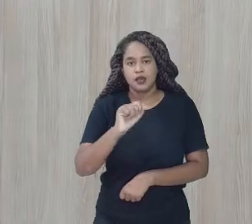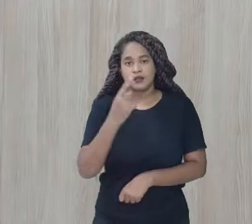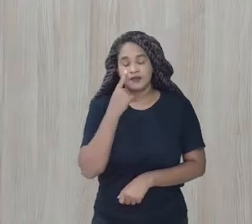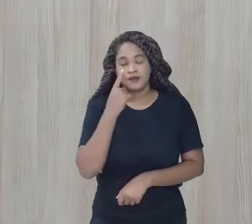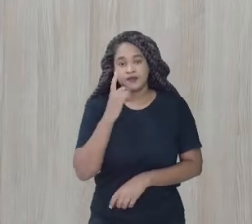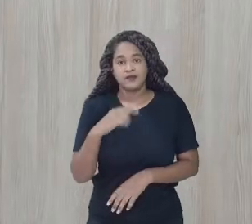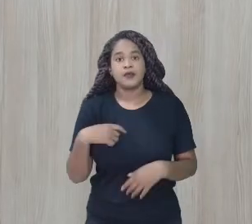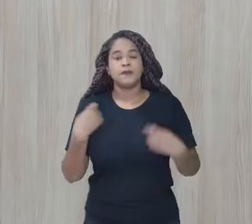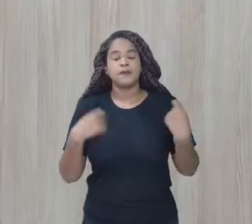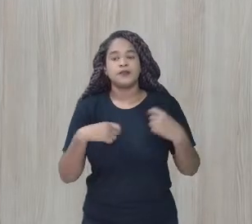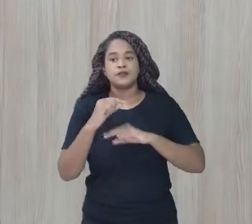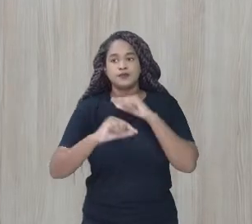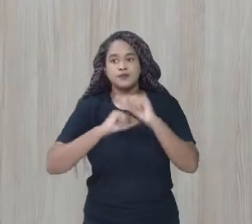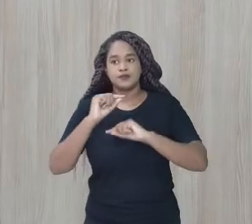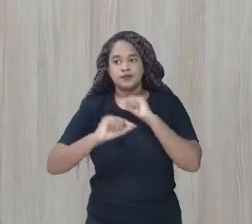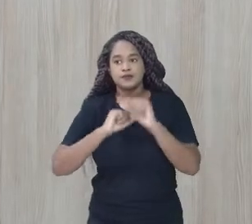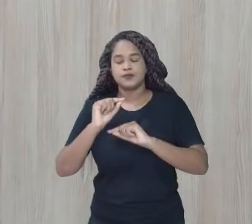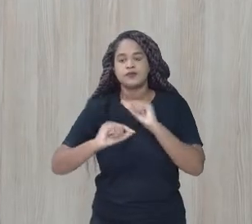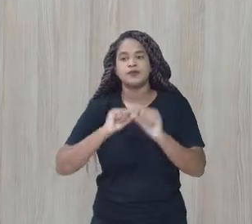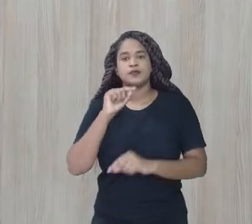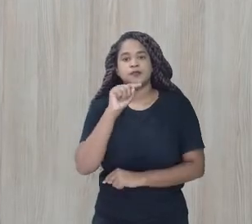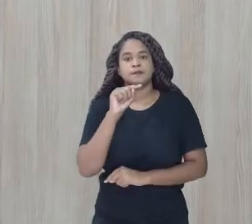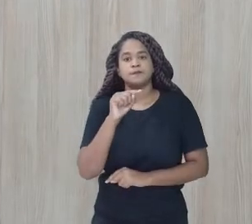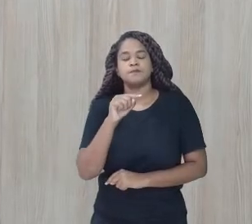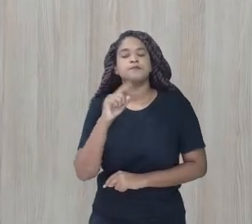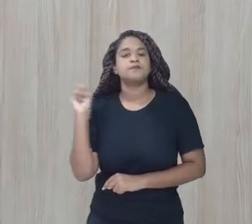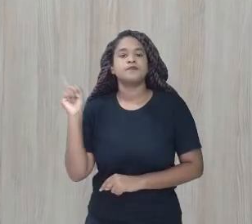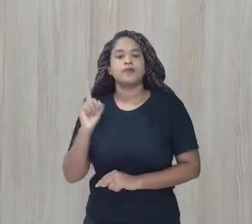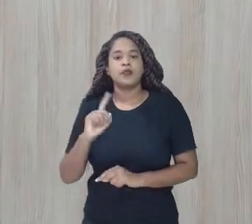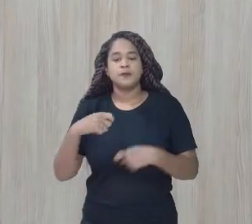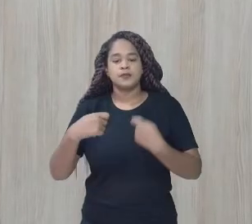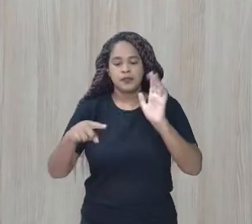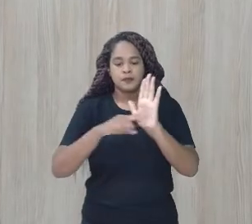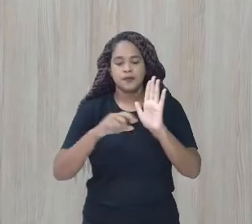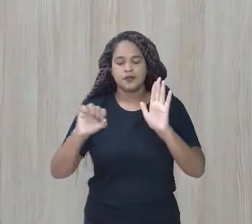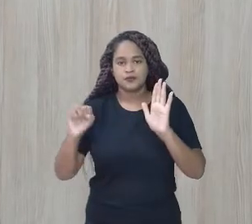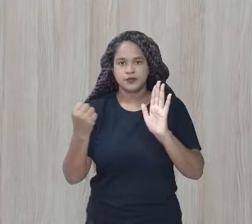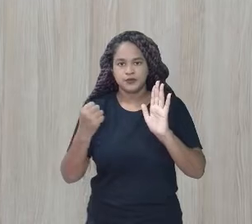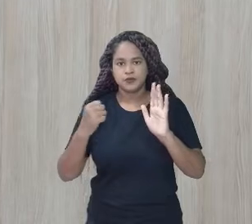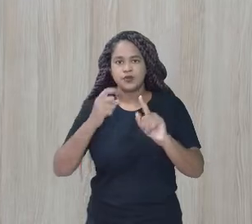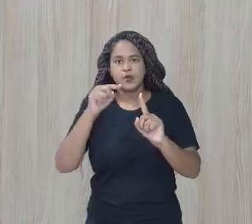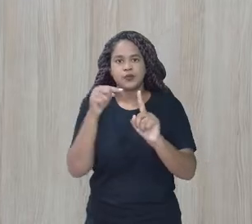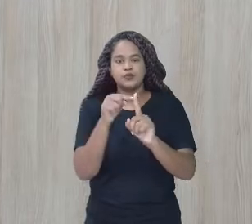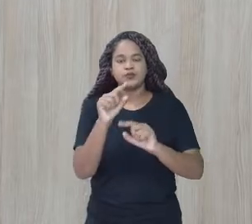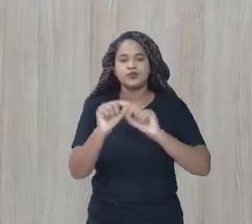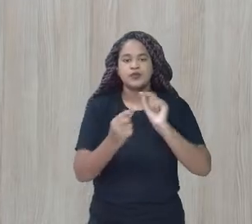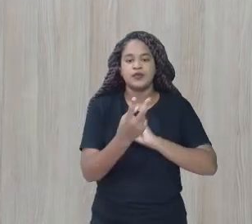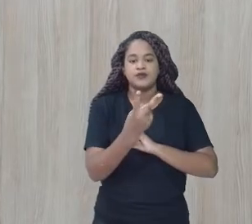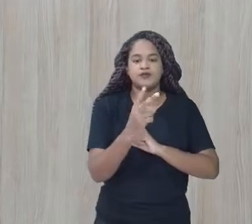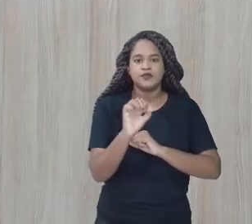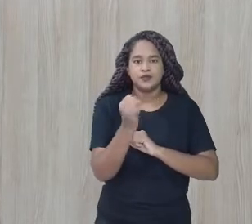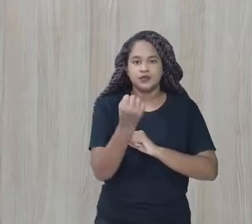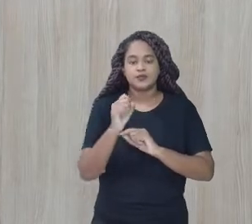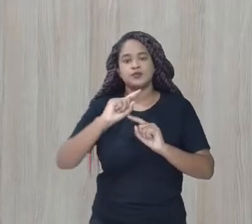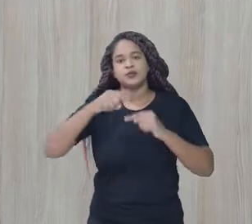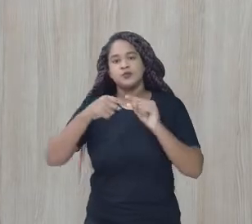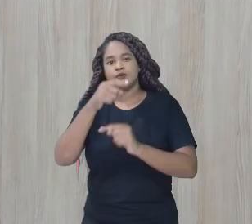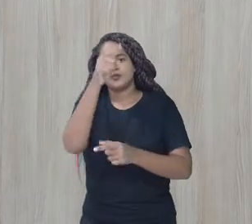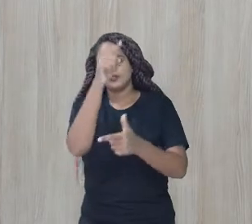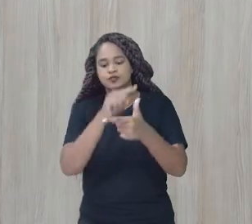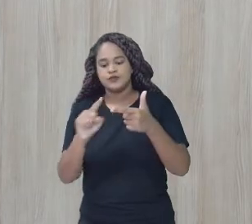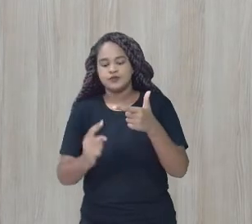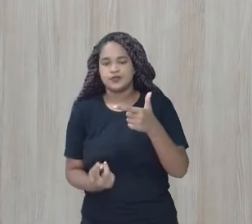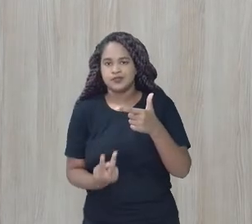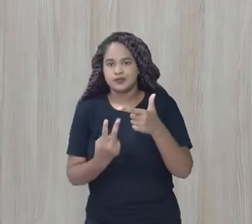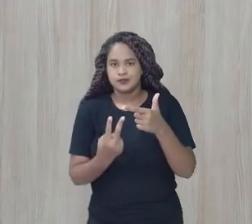o valor 8 e 36 menos 8 deu 28. Daí, a gente dividiu para 2,